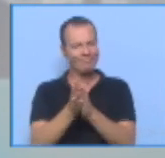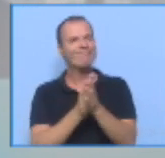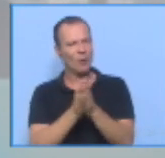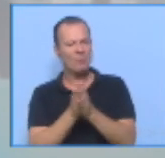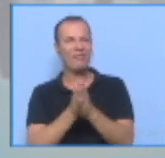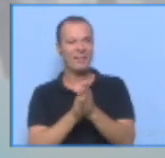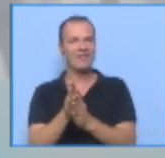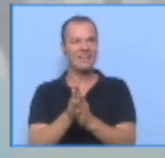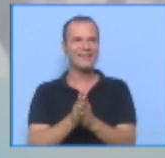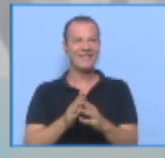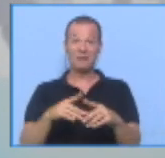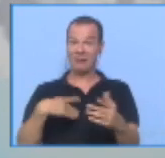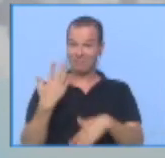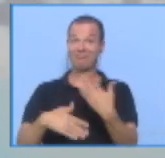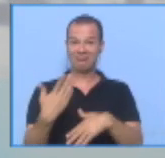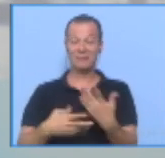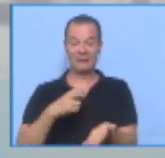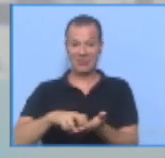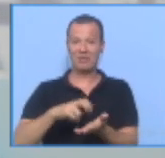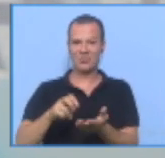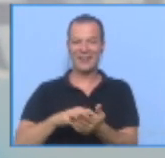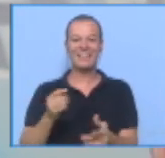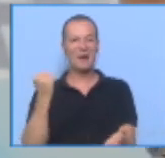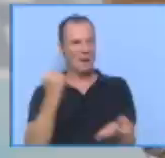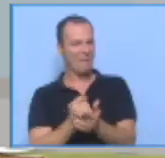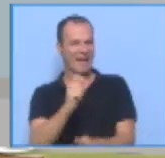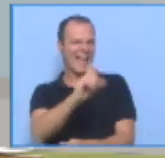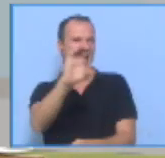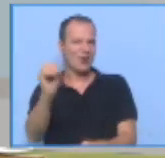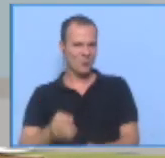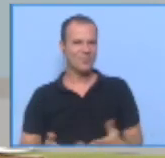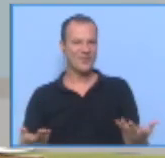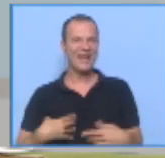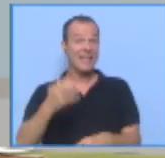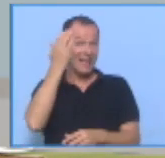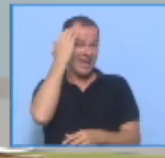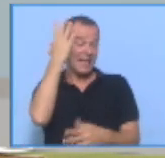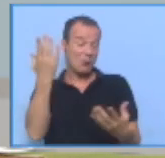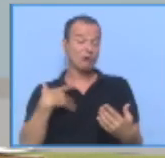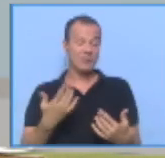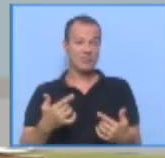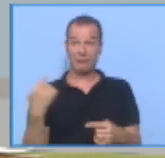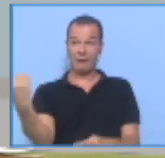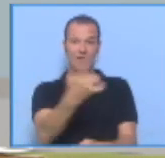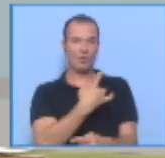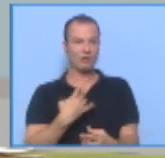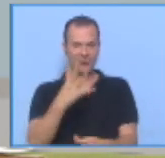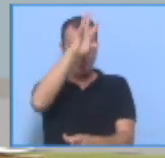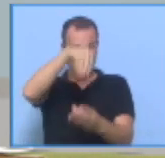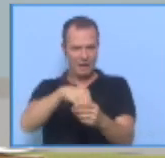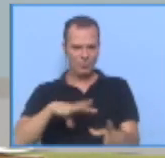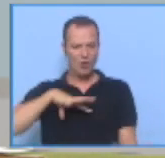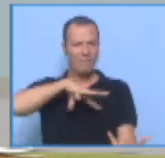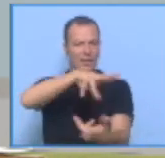para concretizar essa prioridade ecológica. Exato, esta consciência de pertencermos deste organismo vivo que é a terra, que é a